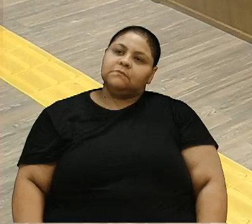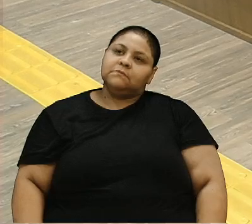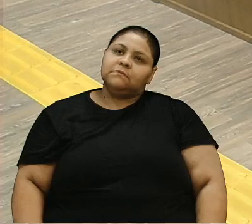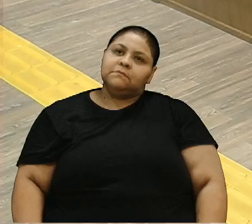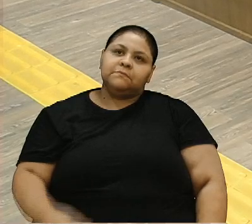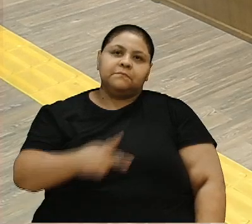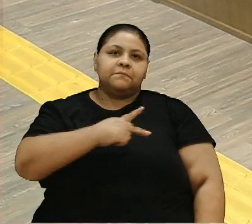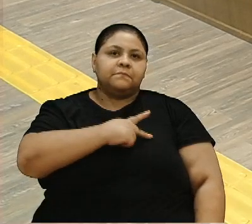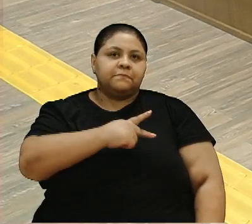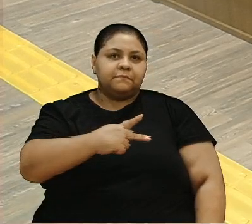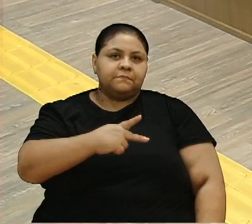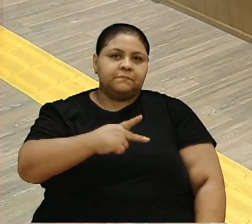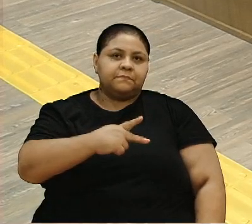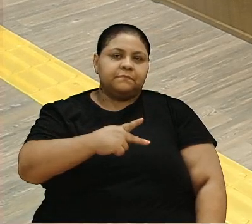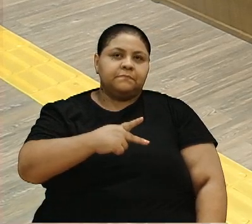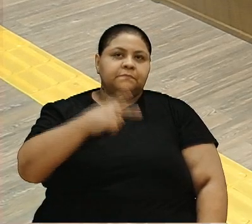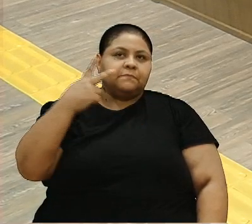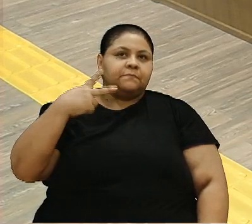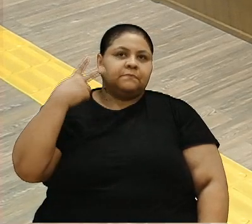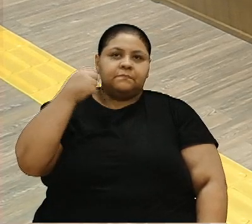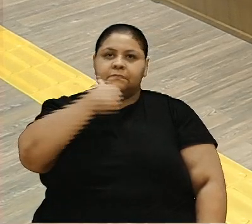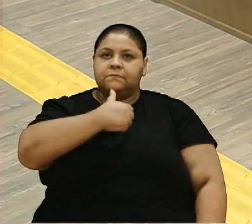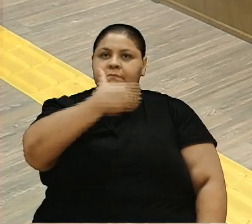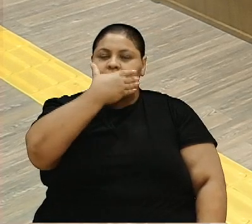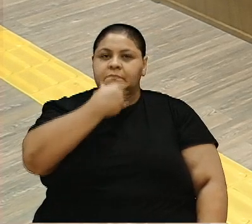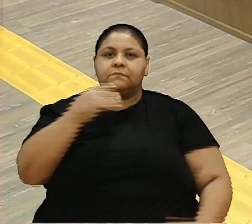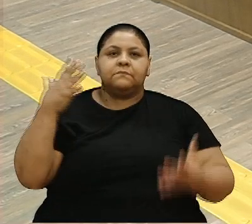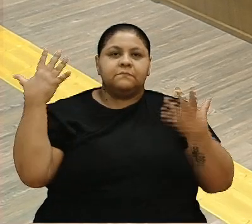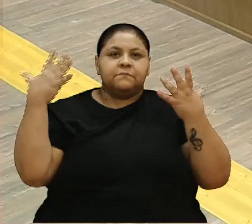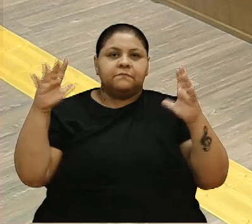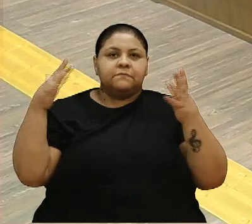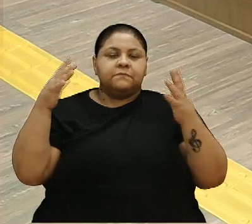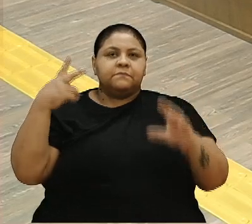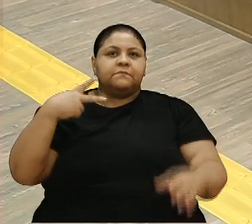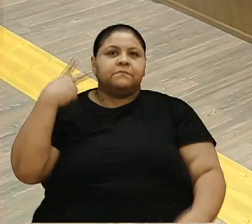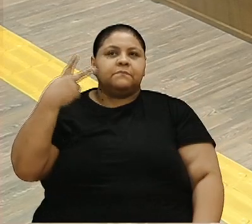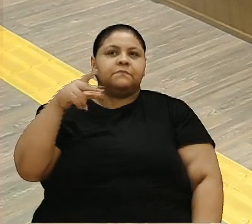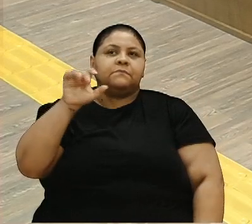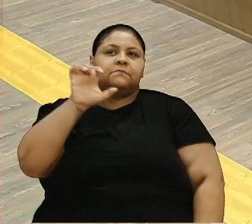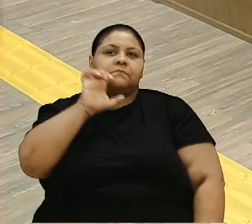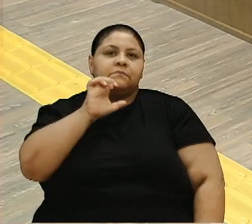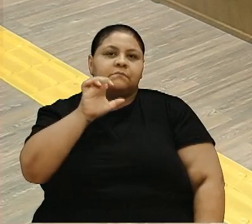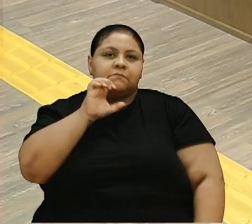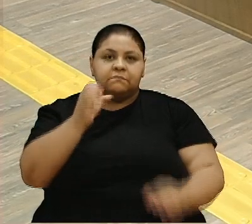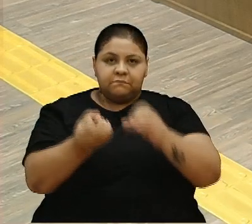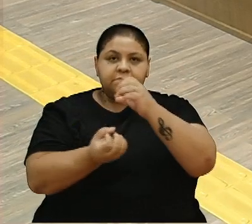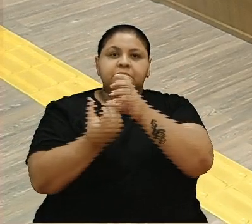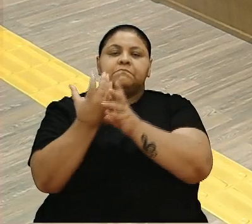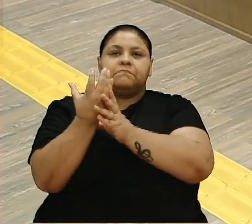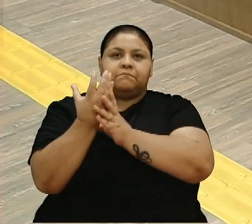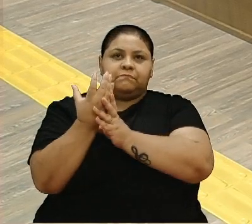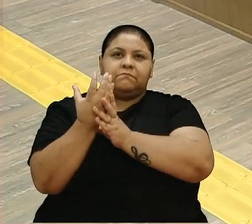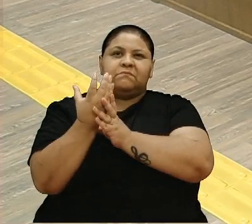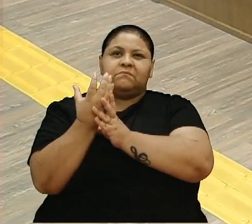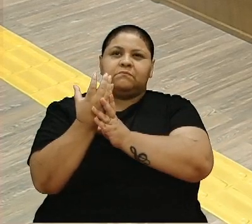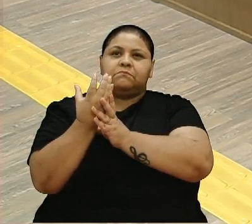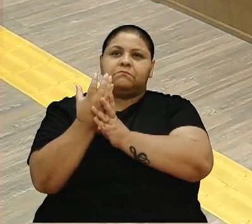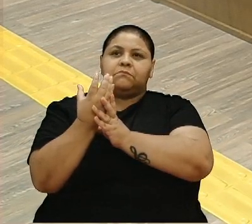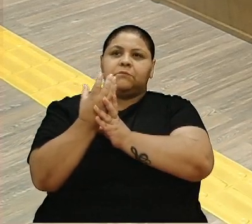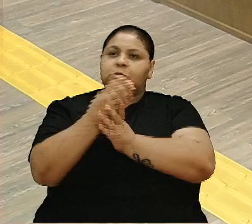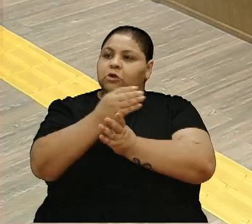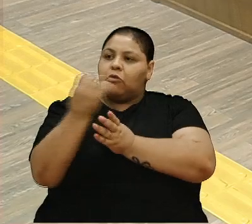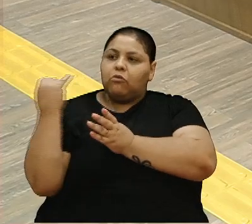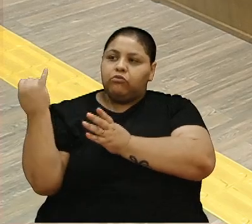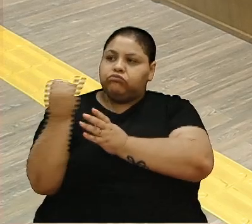Senhor presidente, senhoras e senhores vereadores, parabenizar primeiramente a vereadora Estela pela criação dessa tão importante